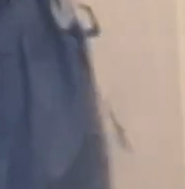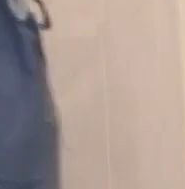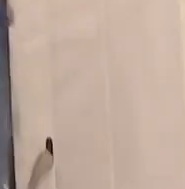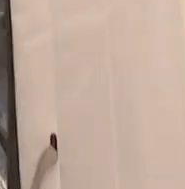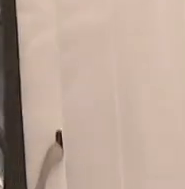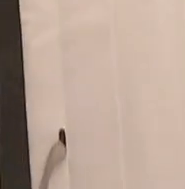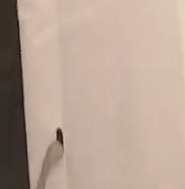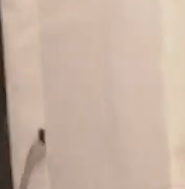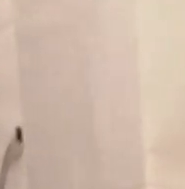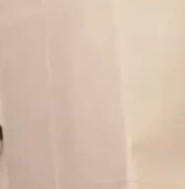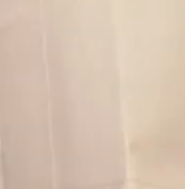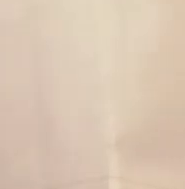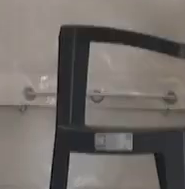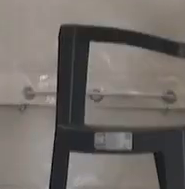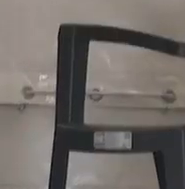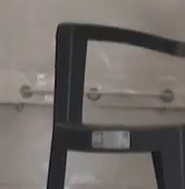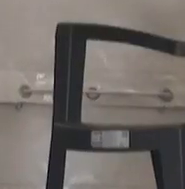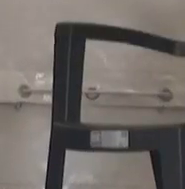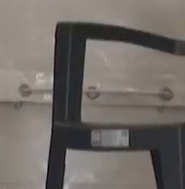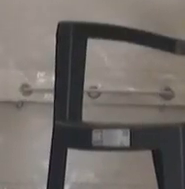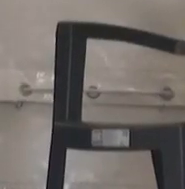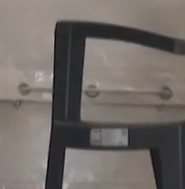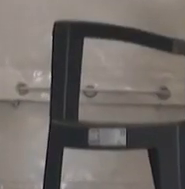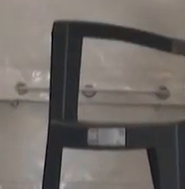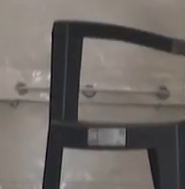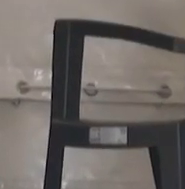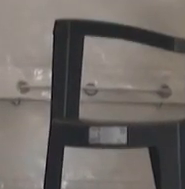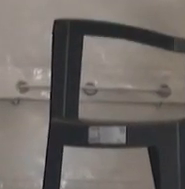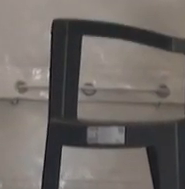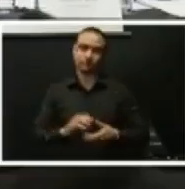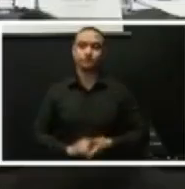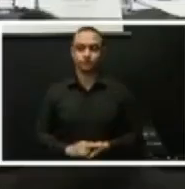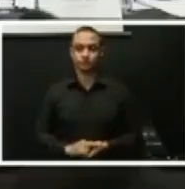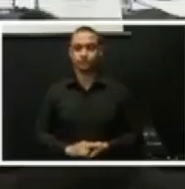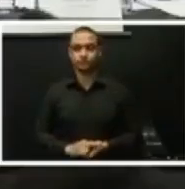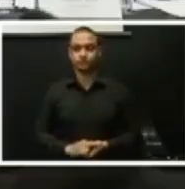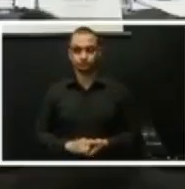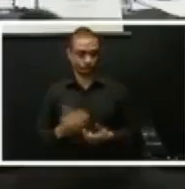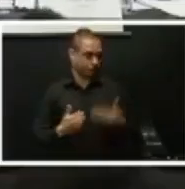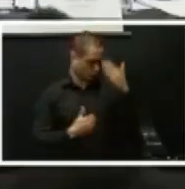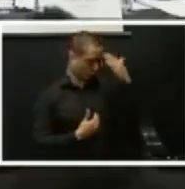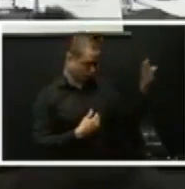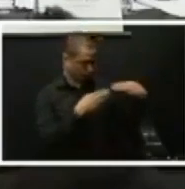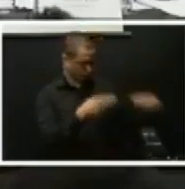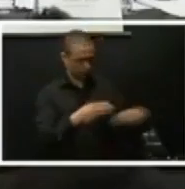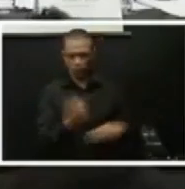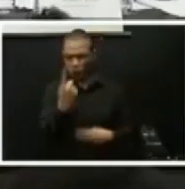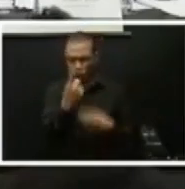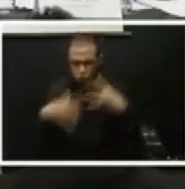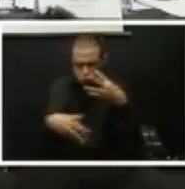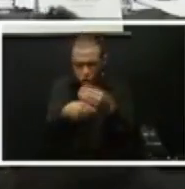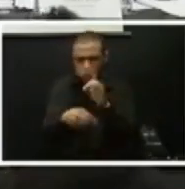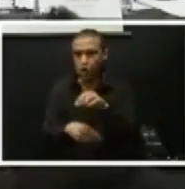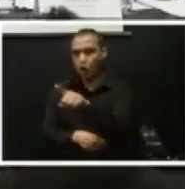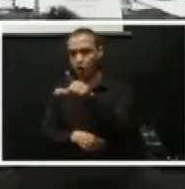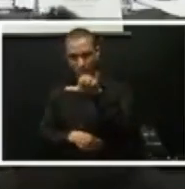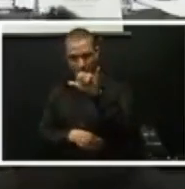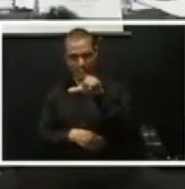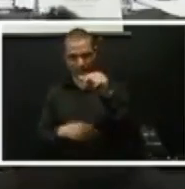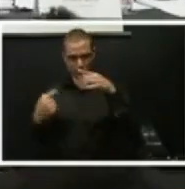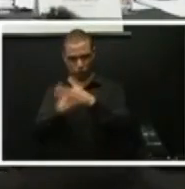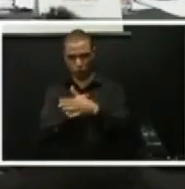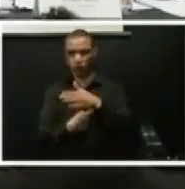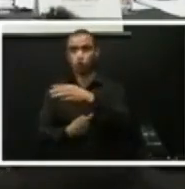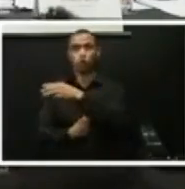três dias e é mais caro custa em média r$1500 o primeiro paciente confirmado no brasil é um homem de